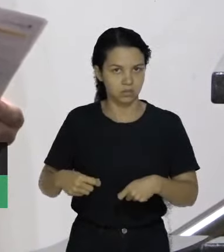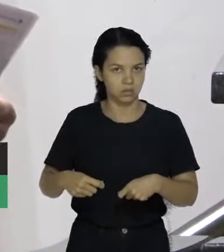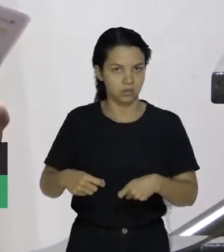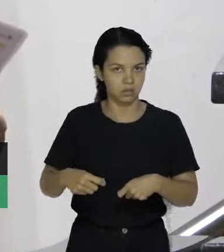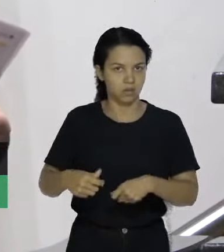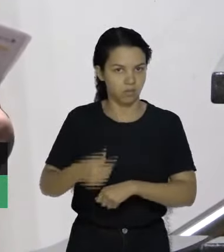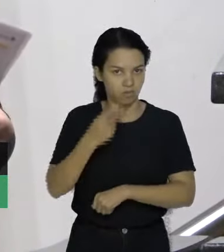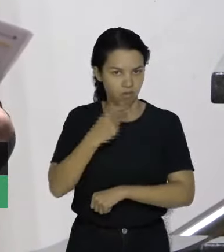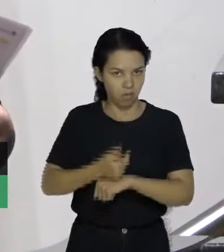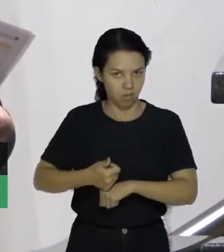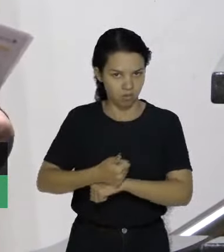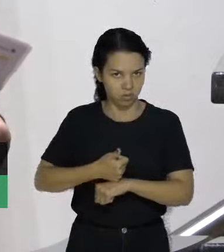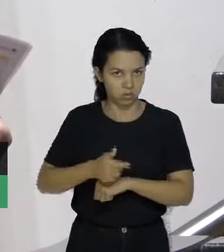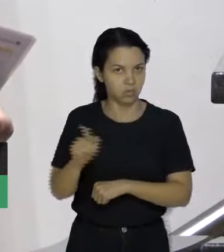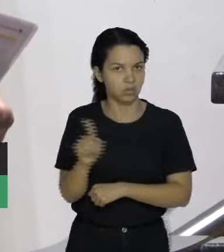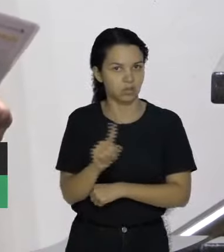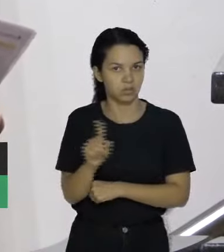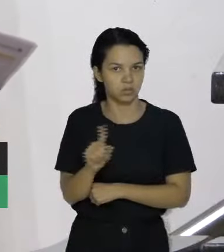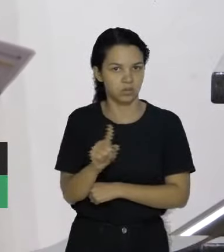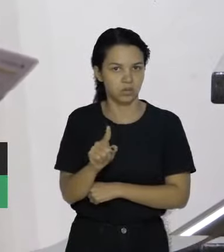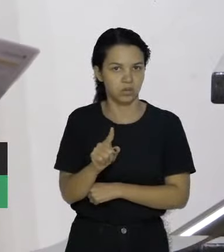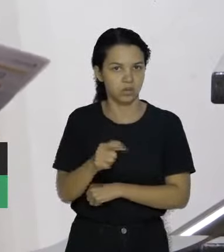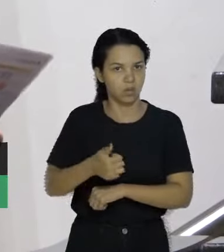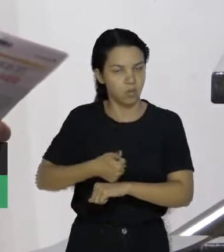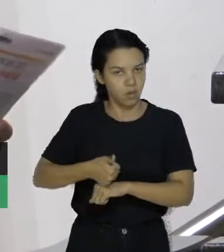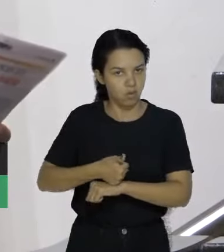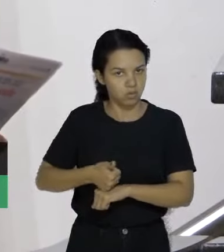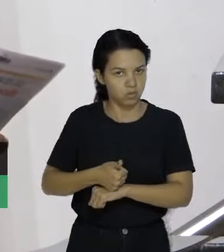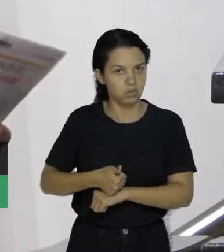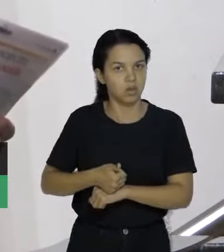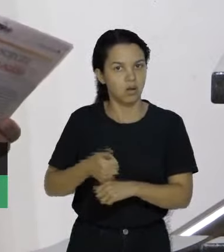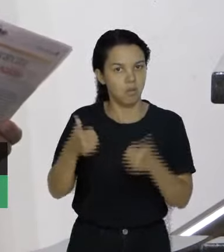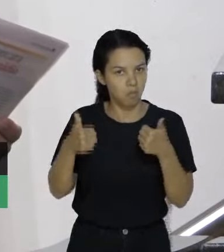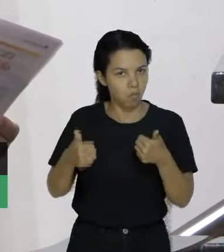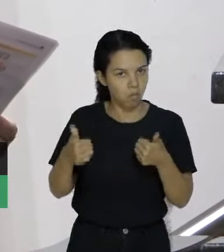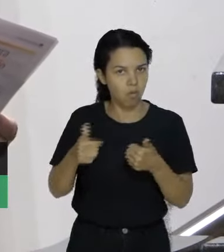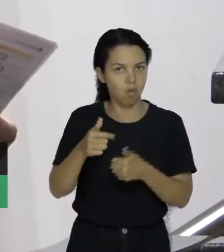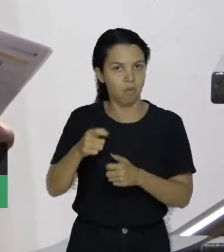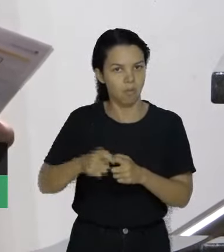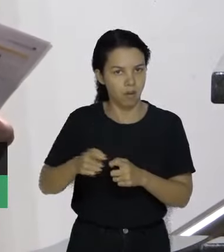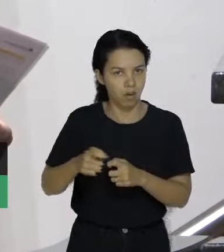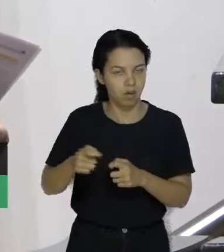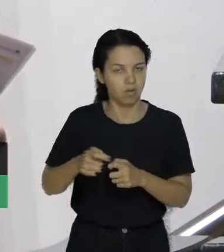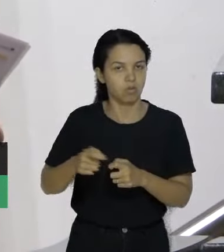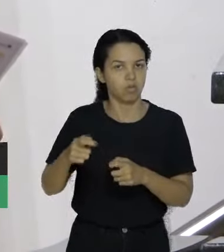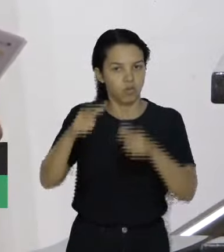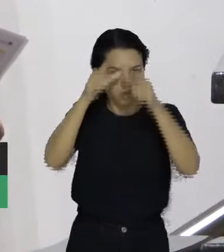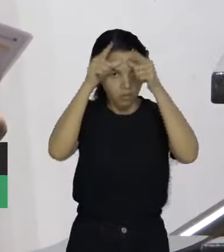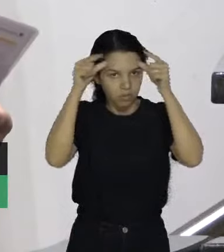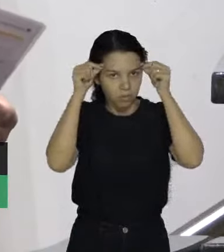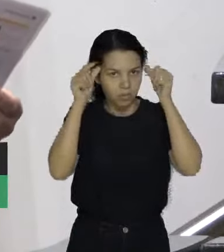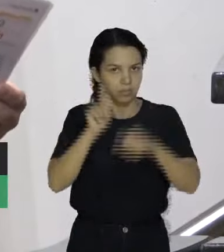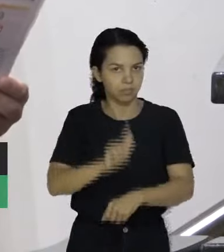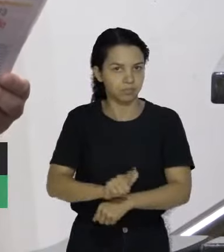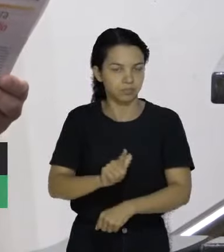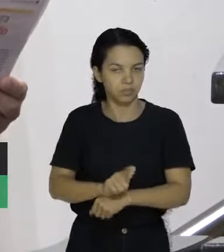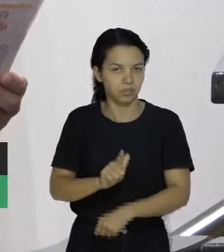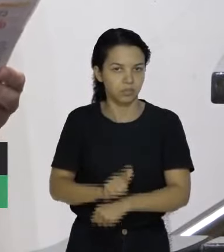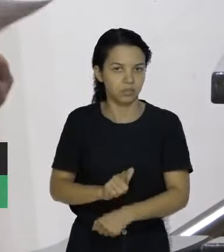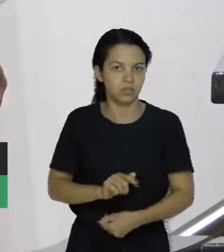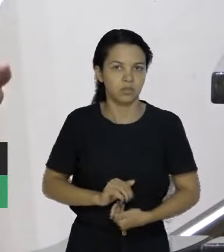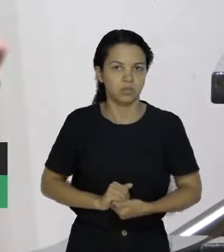profissionais porque os profissionais são excelentes profissionais os médicos enfermeiros a gestão mas o que precisa